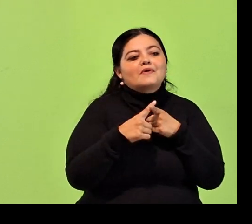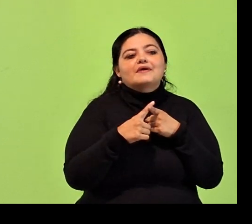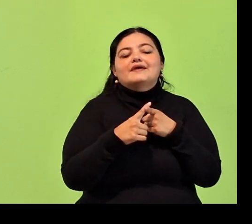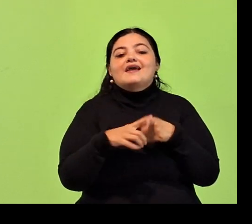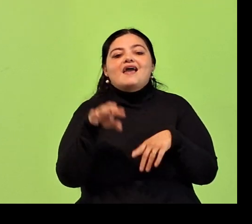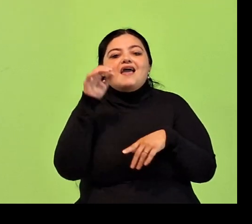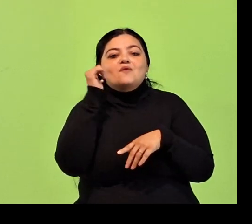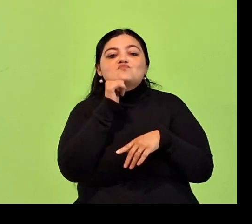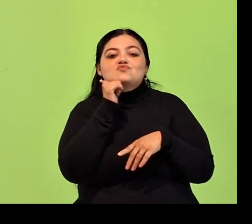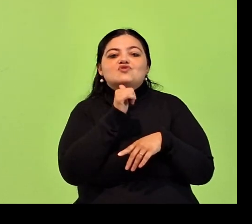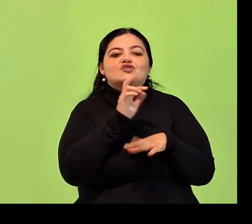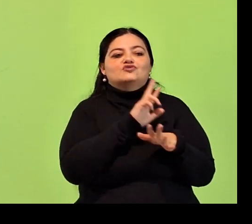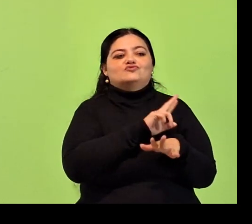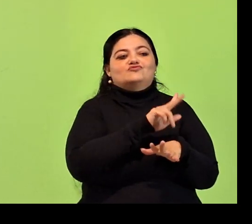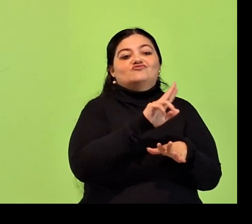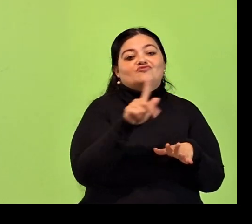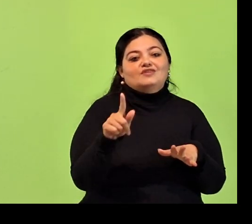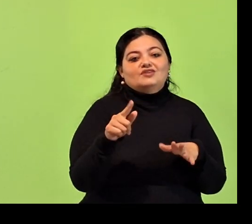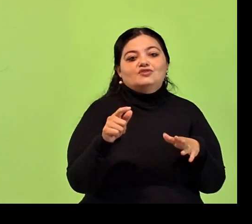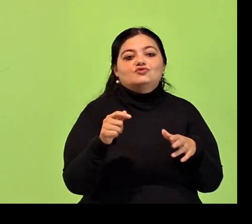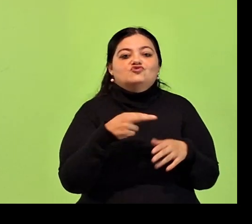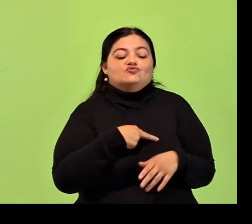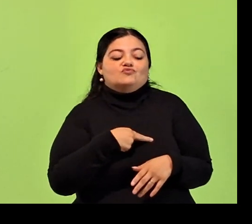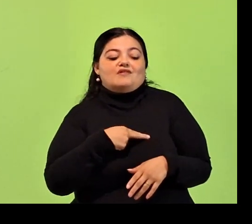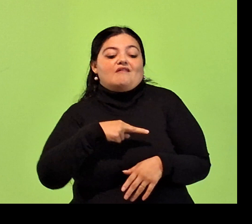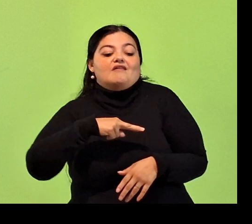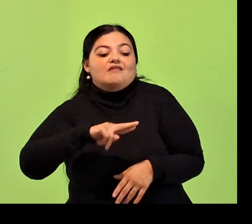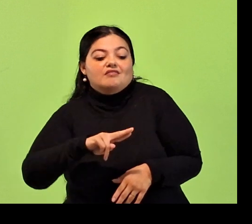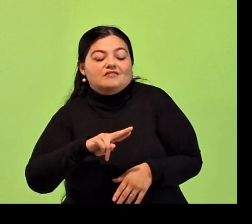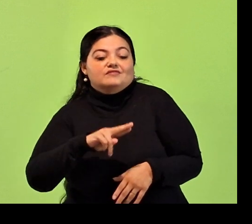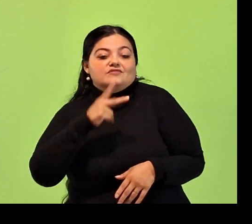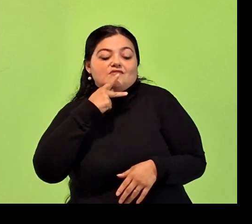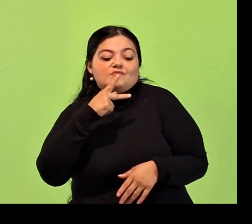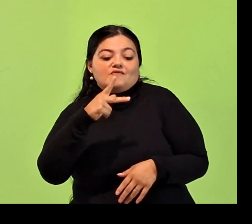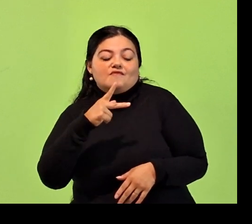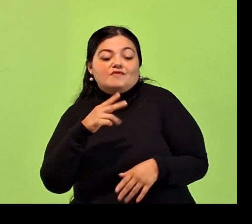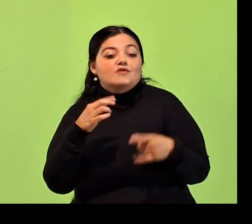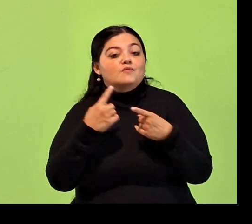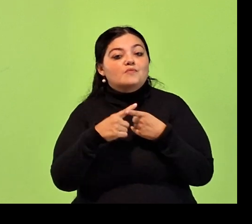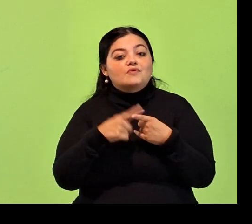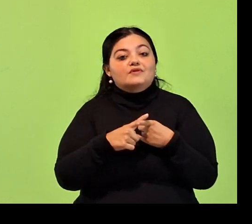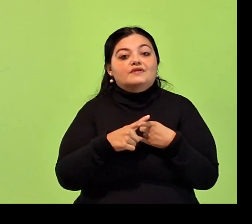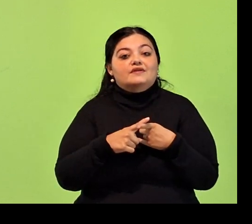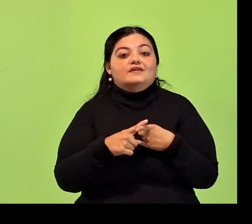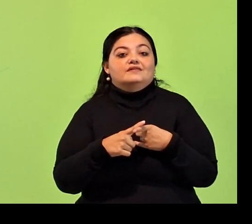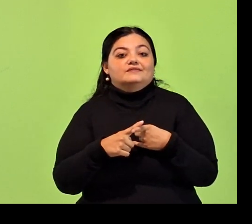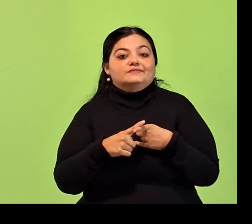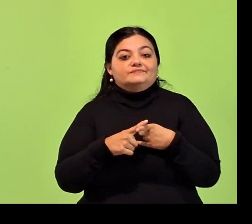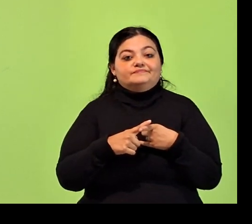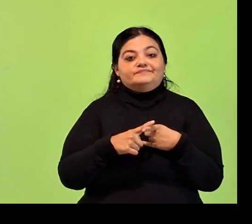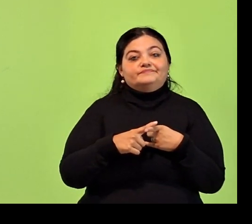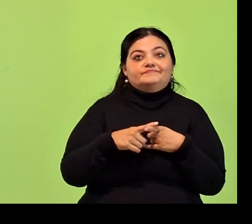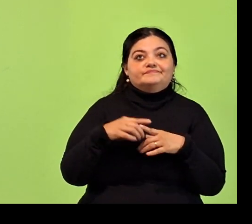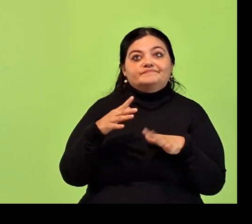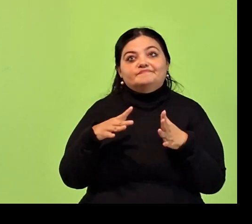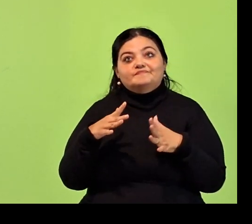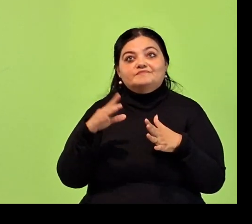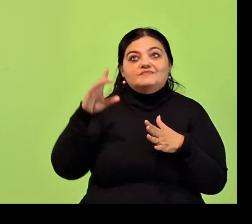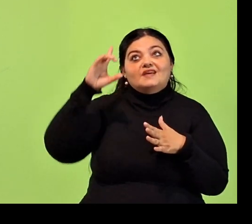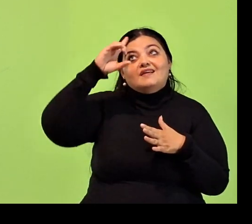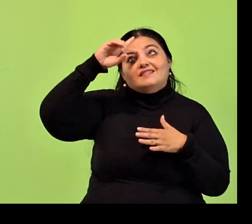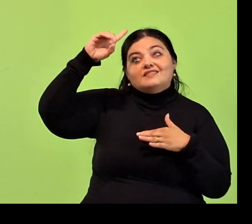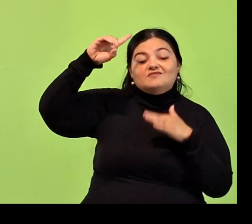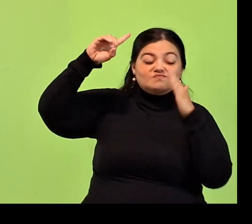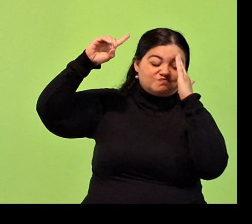ser a profetisa de uma seita, por não acreditar no Deus